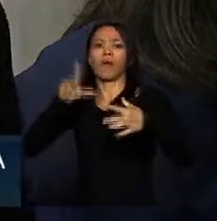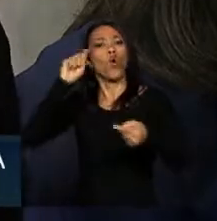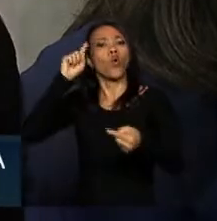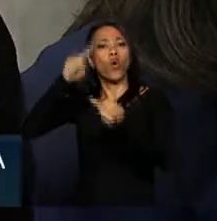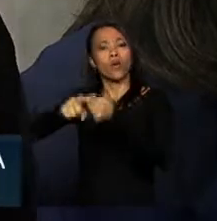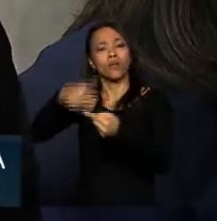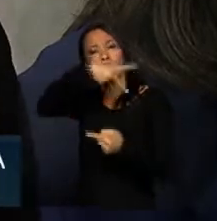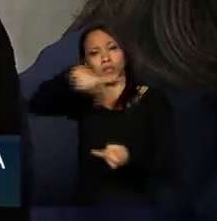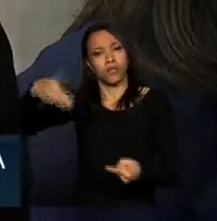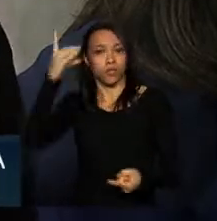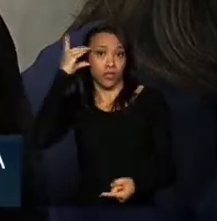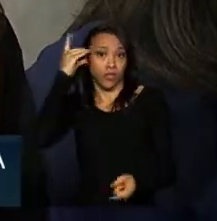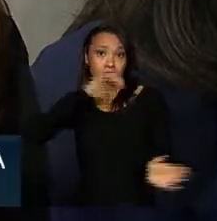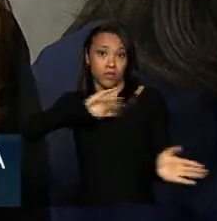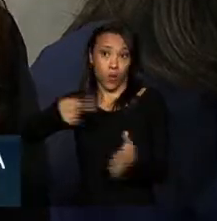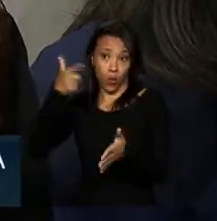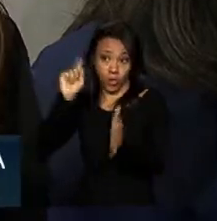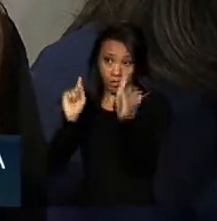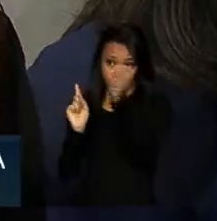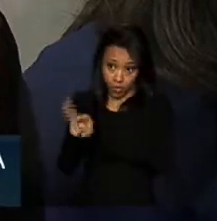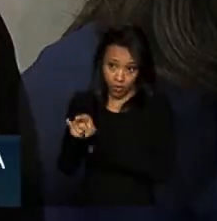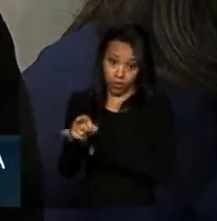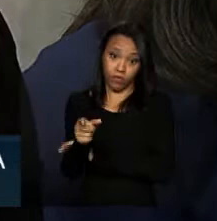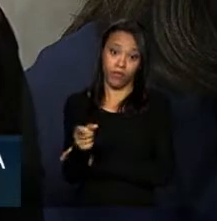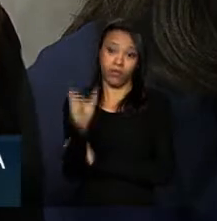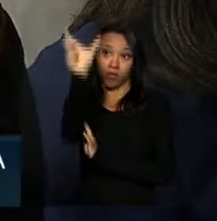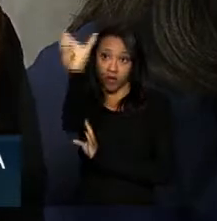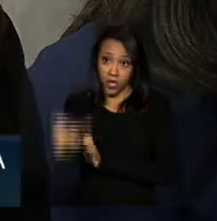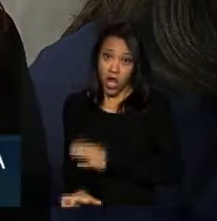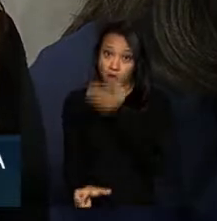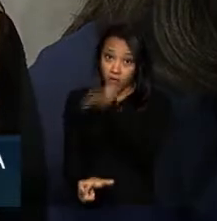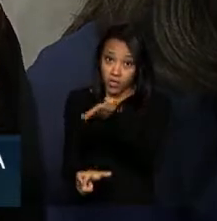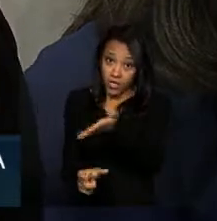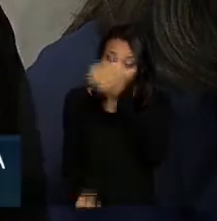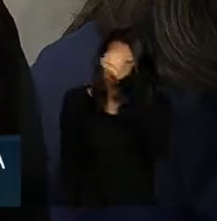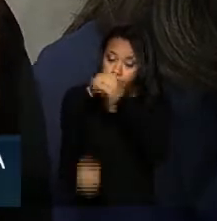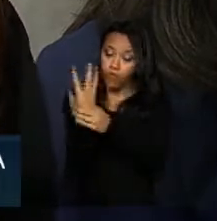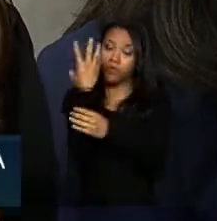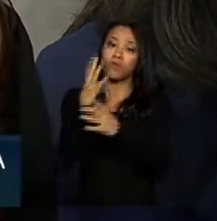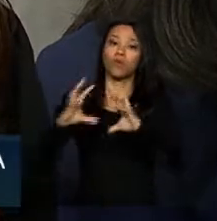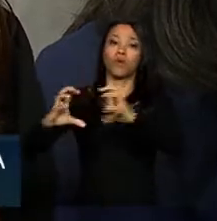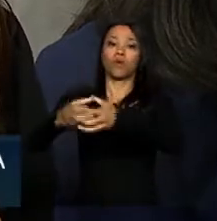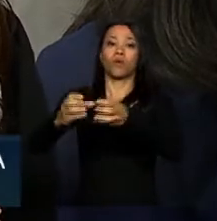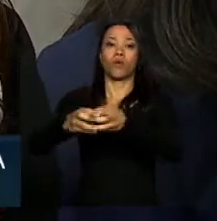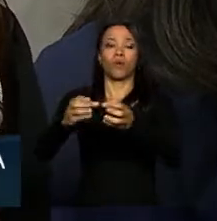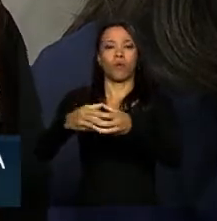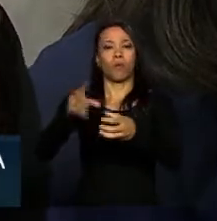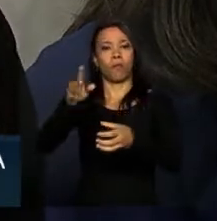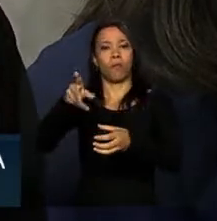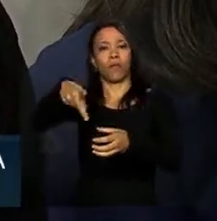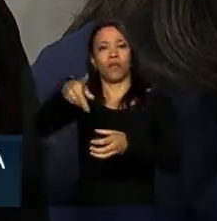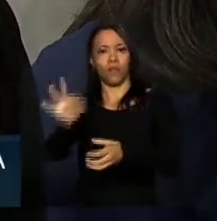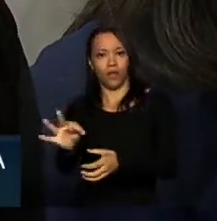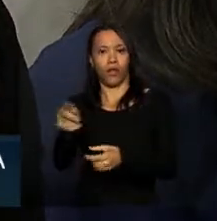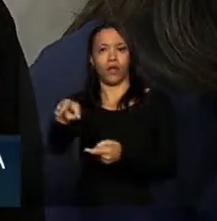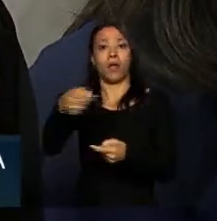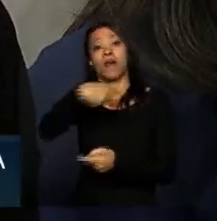eu tenho o dever de ofício de perguntar. O senhor é fundador do PT, um quadro histórico do PT, foi prefeito de Belo